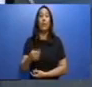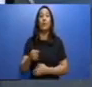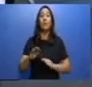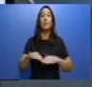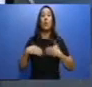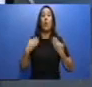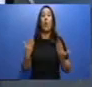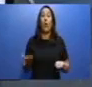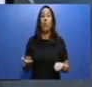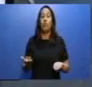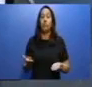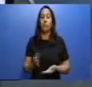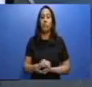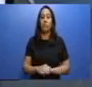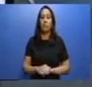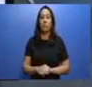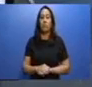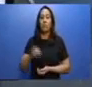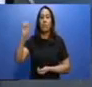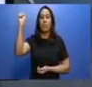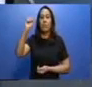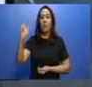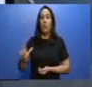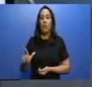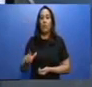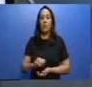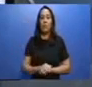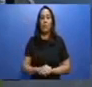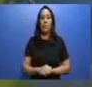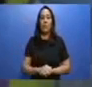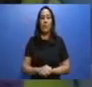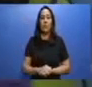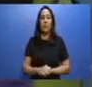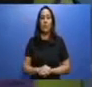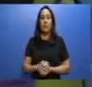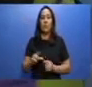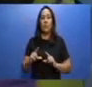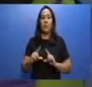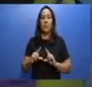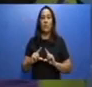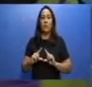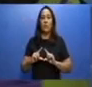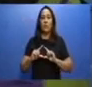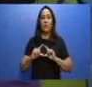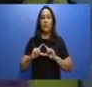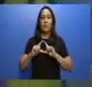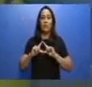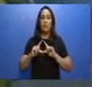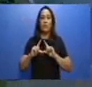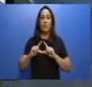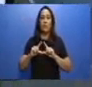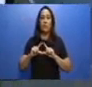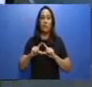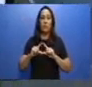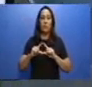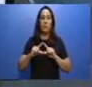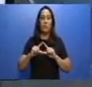só. Depois do vermelho, vem um azul para cima, pontinha para cima. Então, eu venho aqui, olha